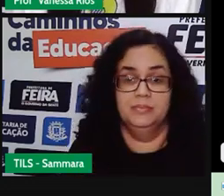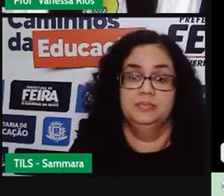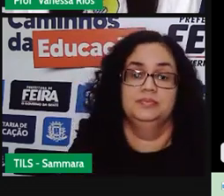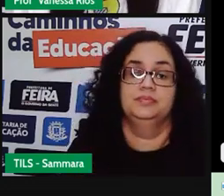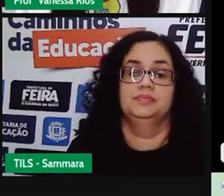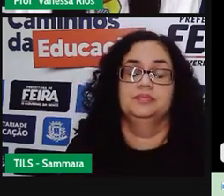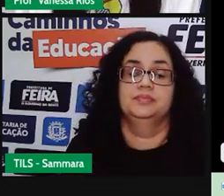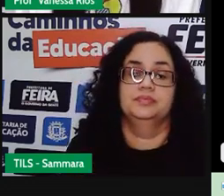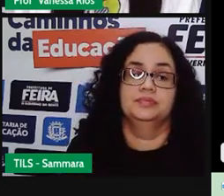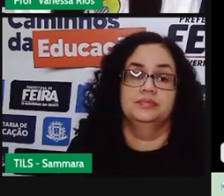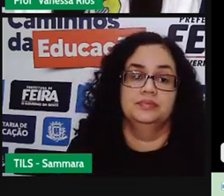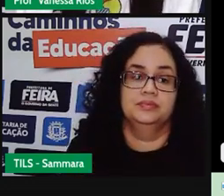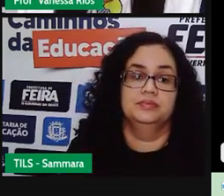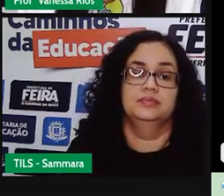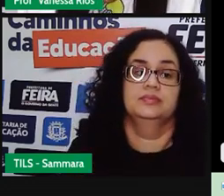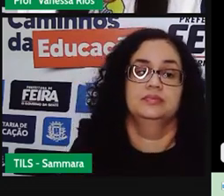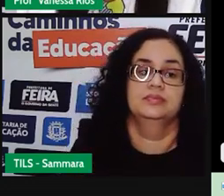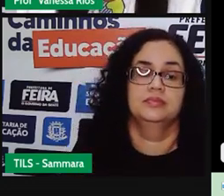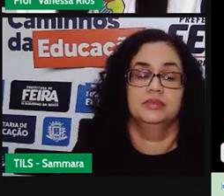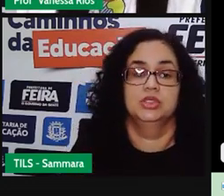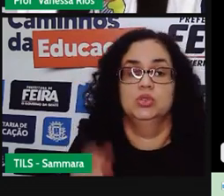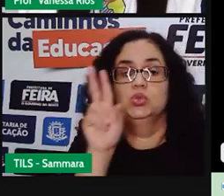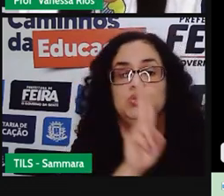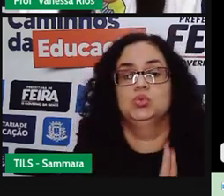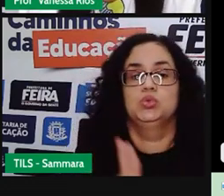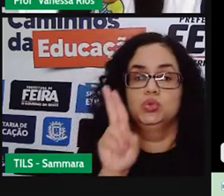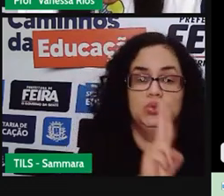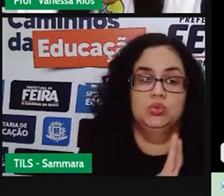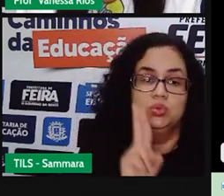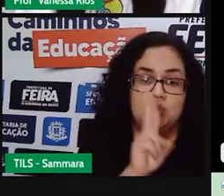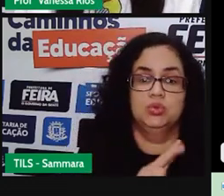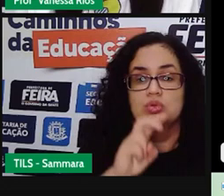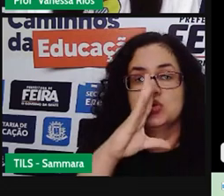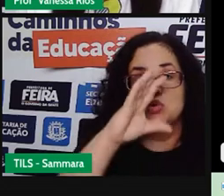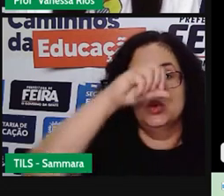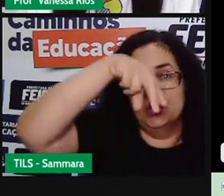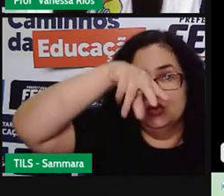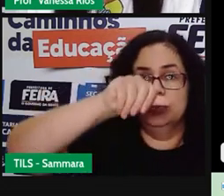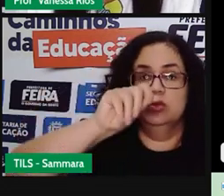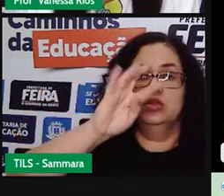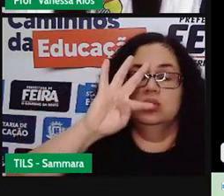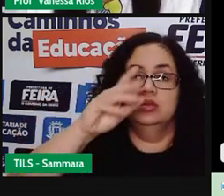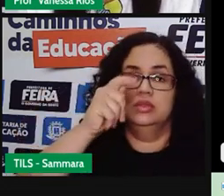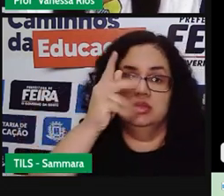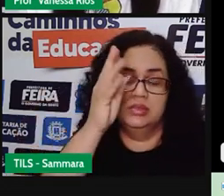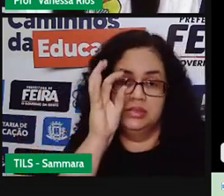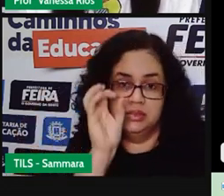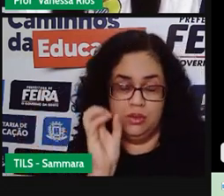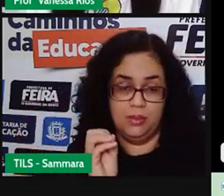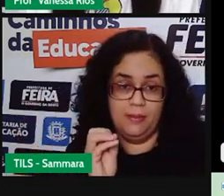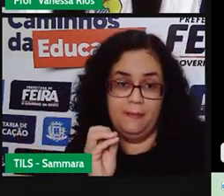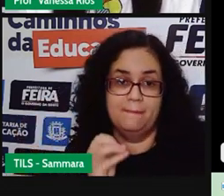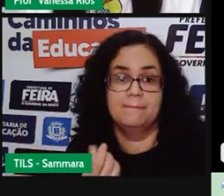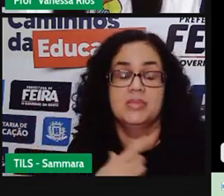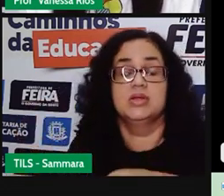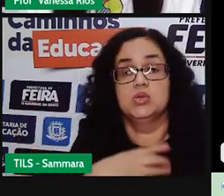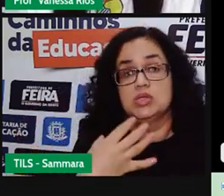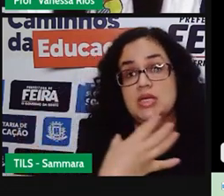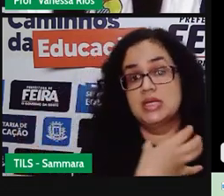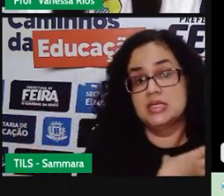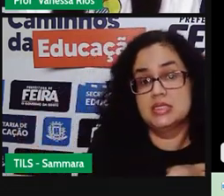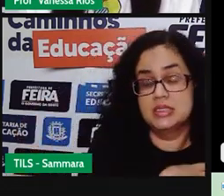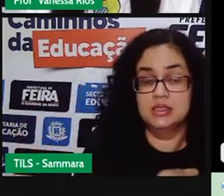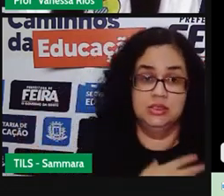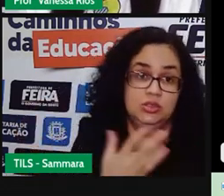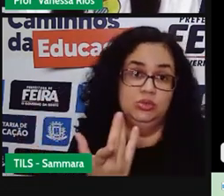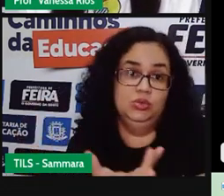conotação para expressar, né, todos os sentimentos e emoções que a linguagem poética traz